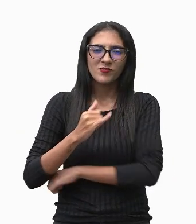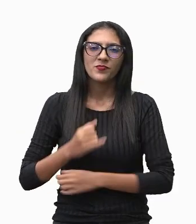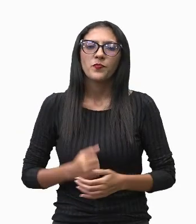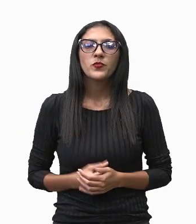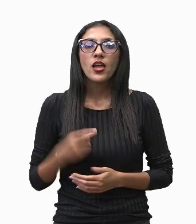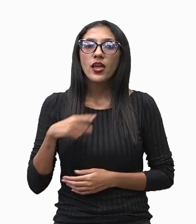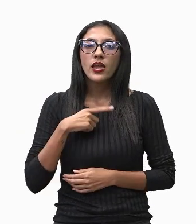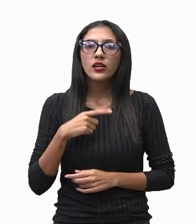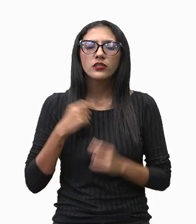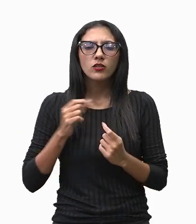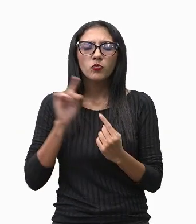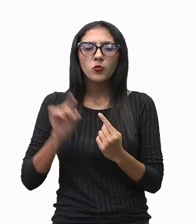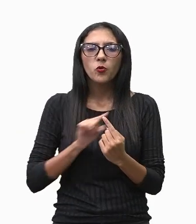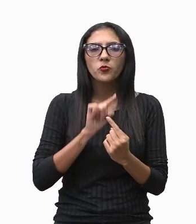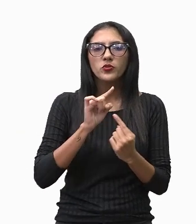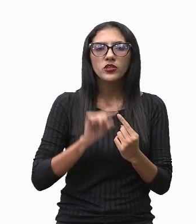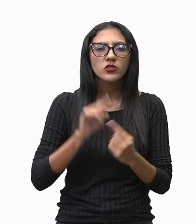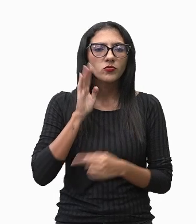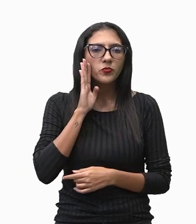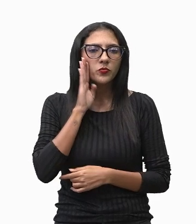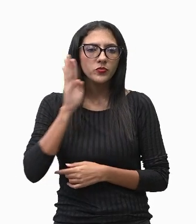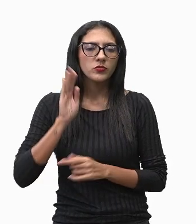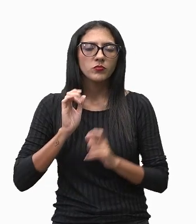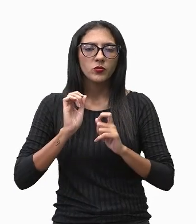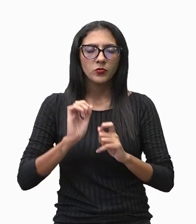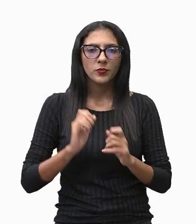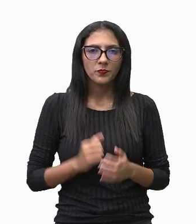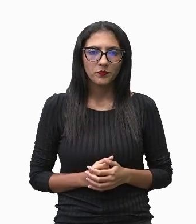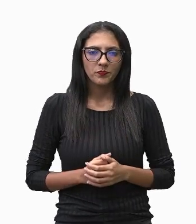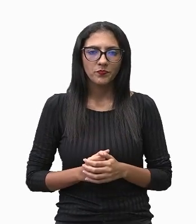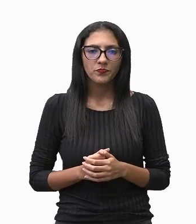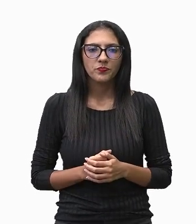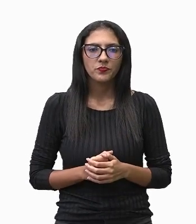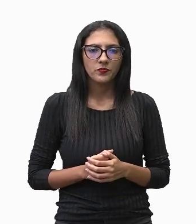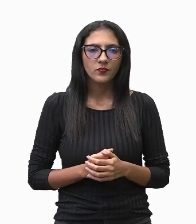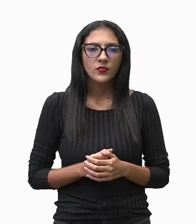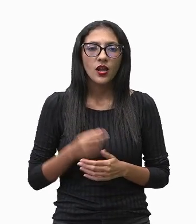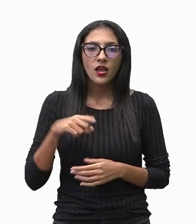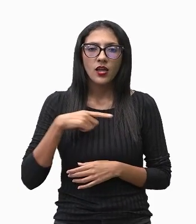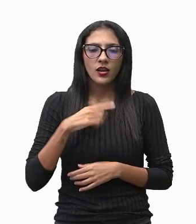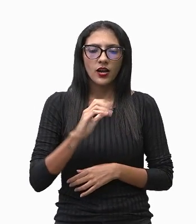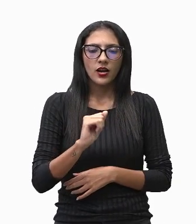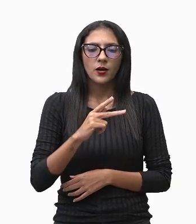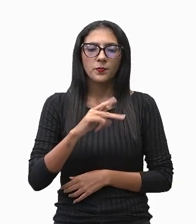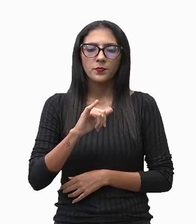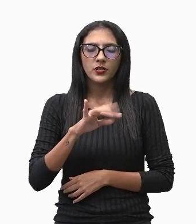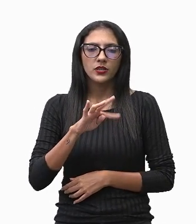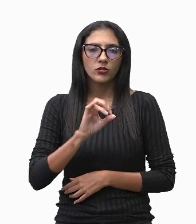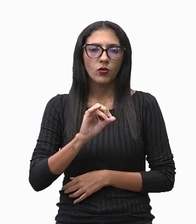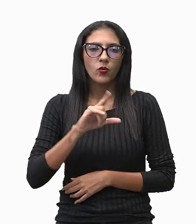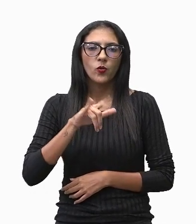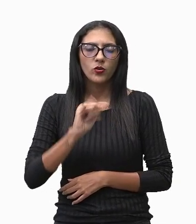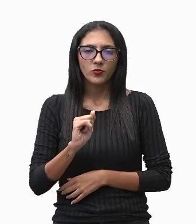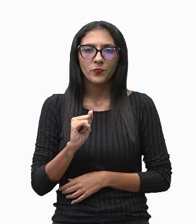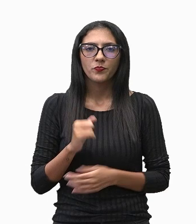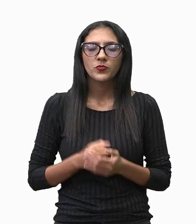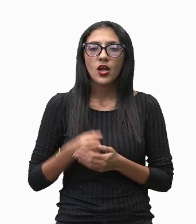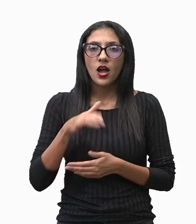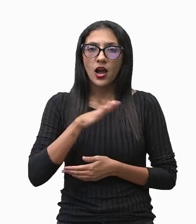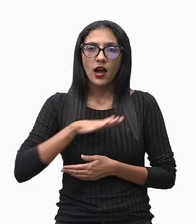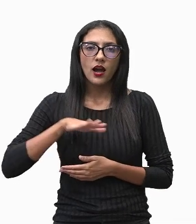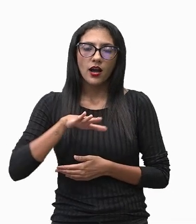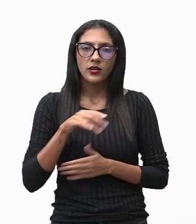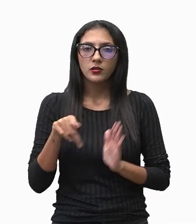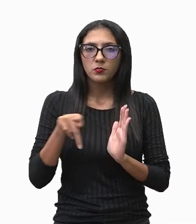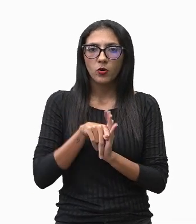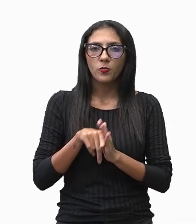tinha como alvo, na verdade, o alvo desse voo era Capitólio, centro do poder legislativo dos Estados